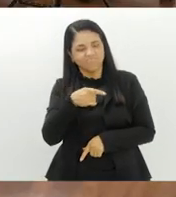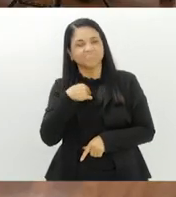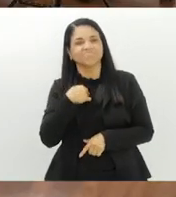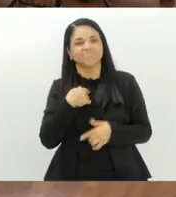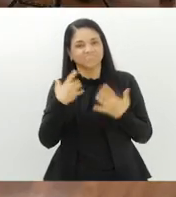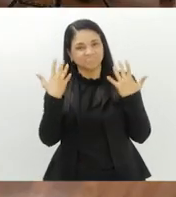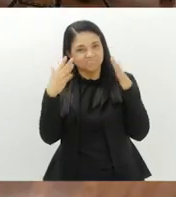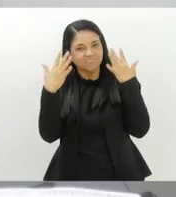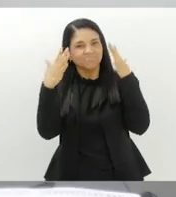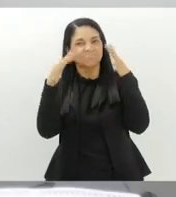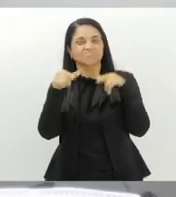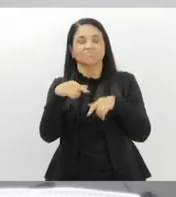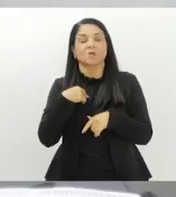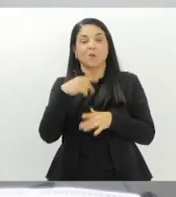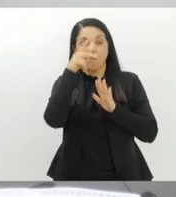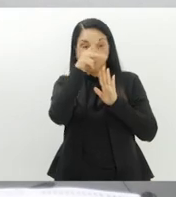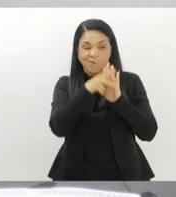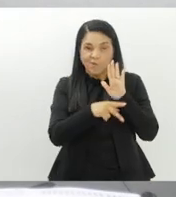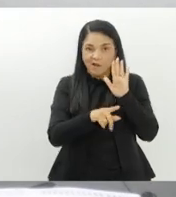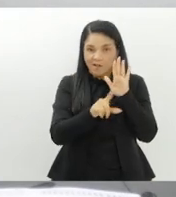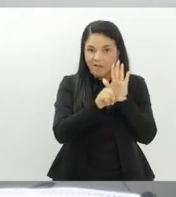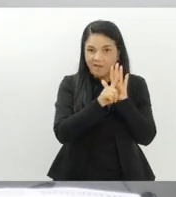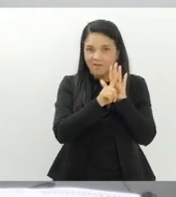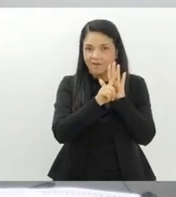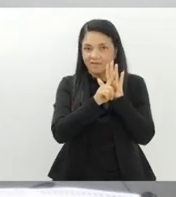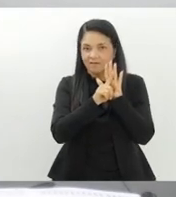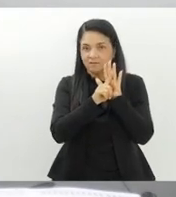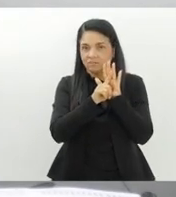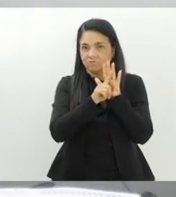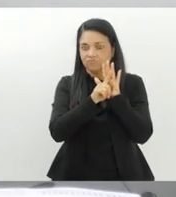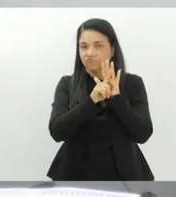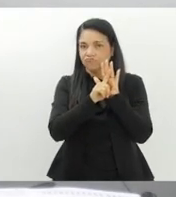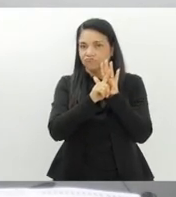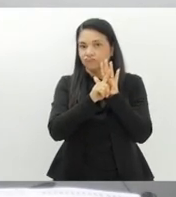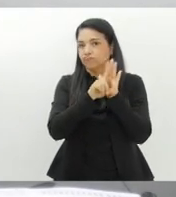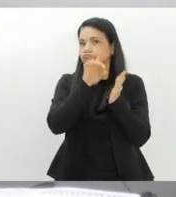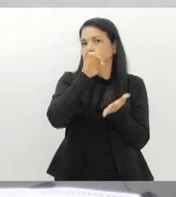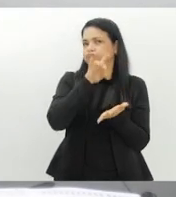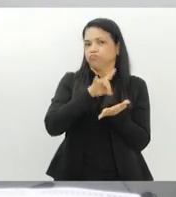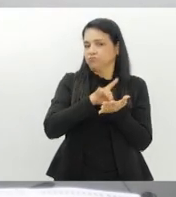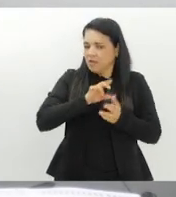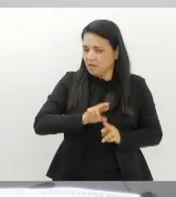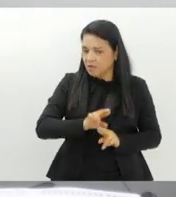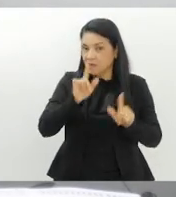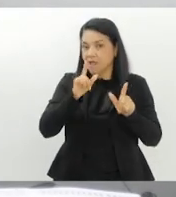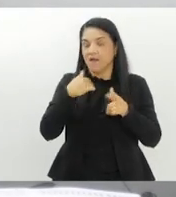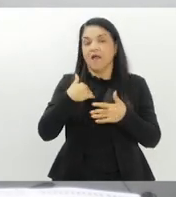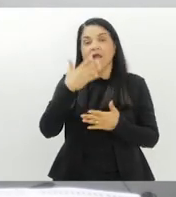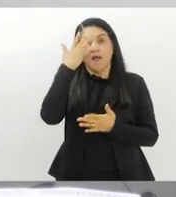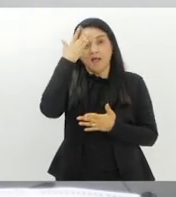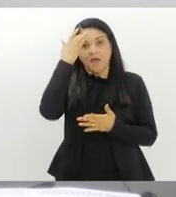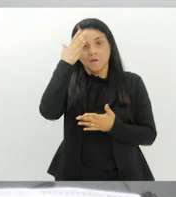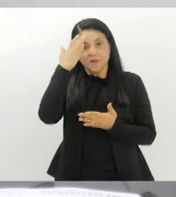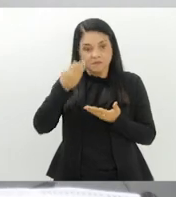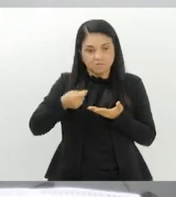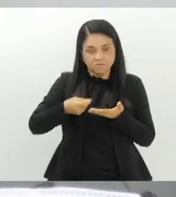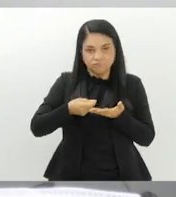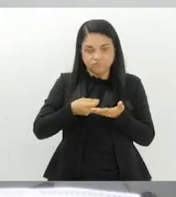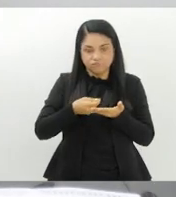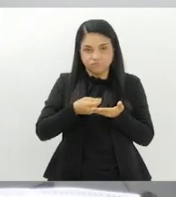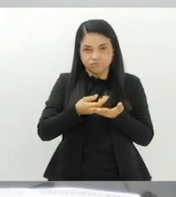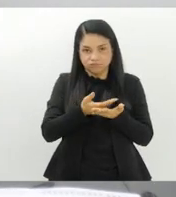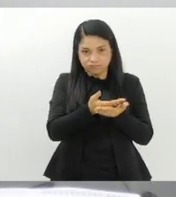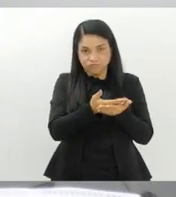esse projeto não é o definitivo. Ele vai dar entrada amanhã, mas vamos